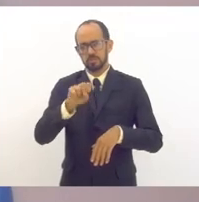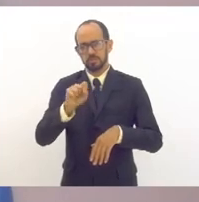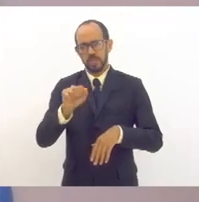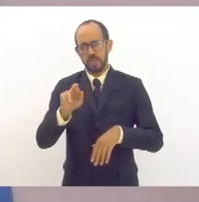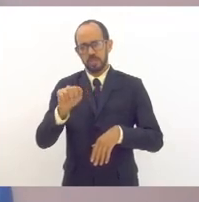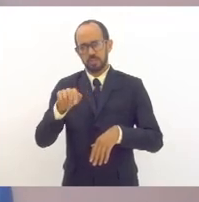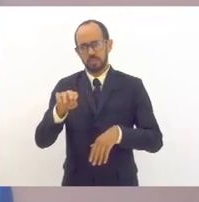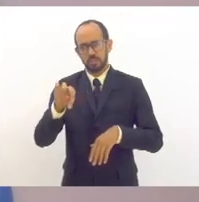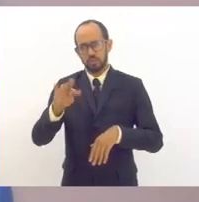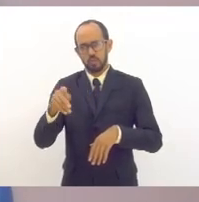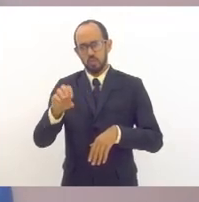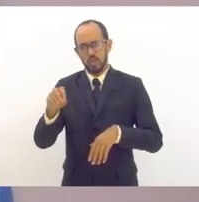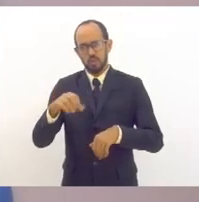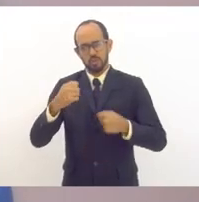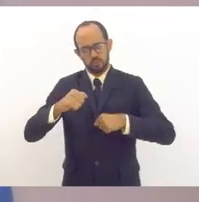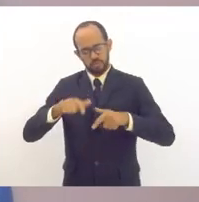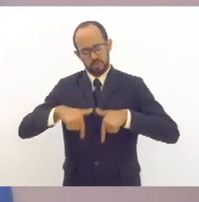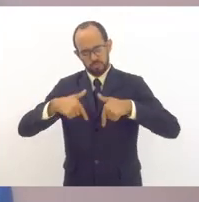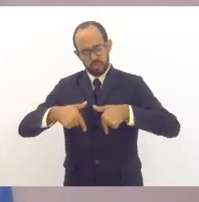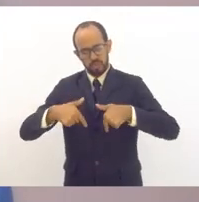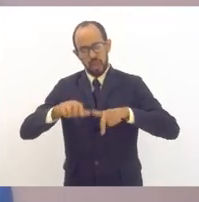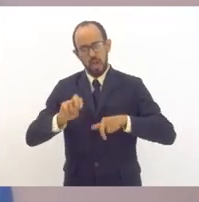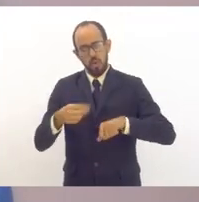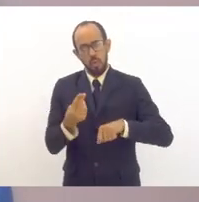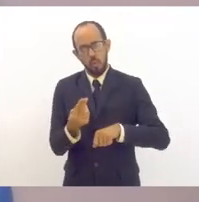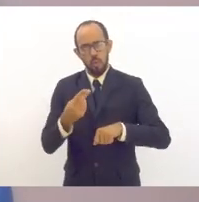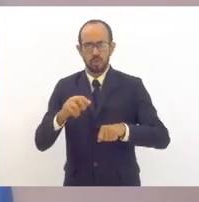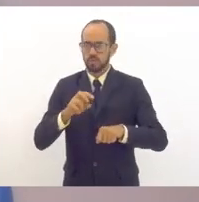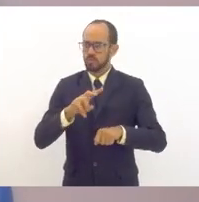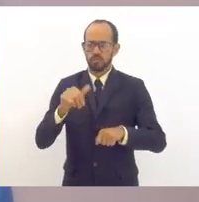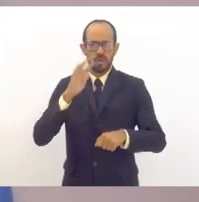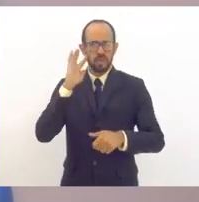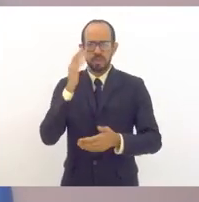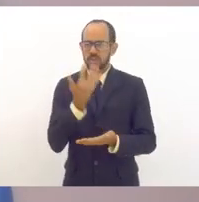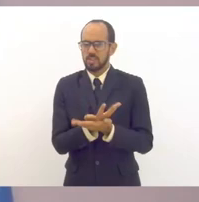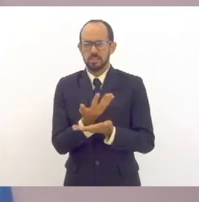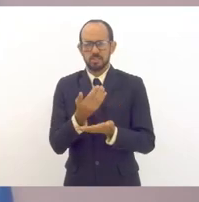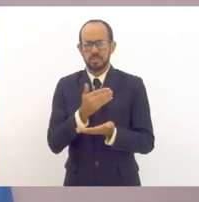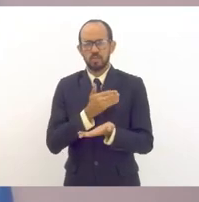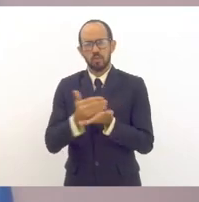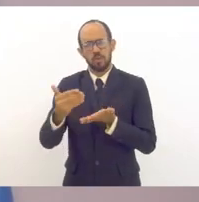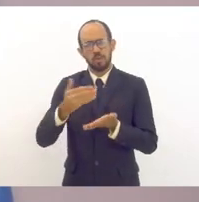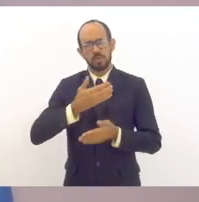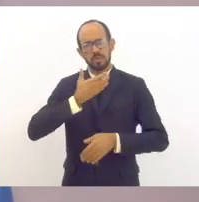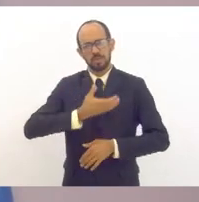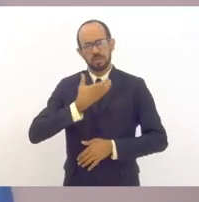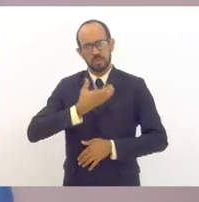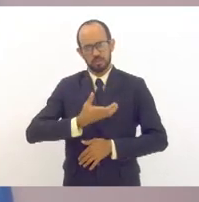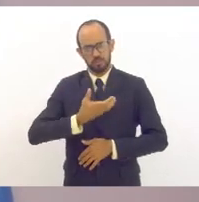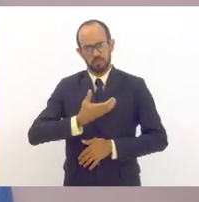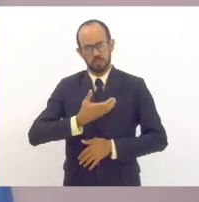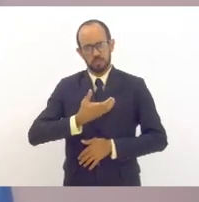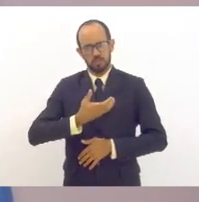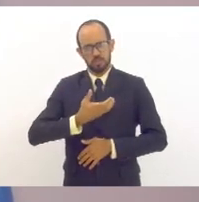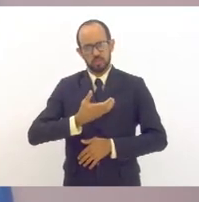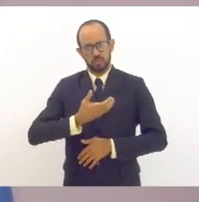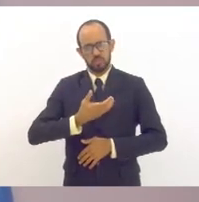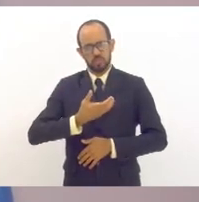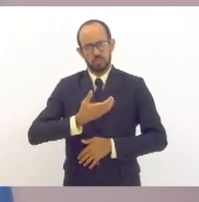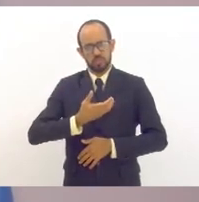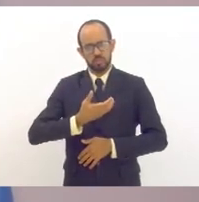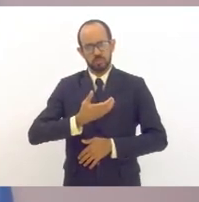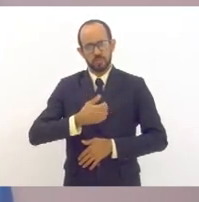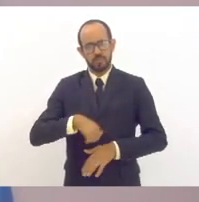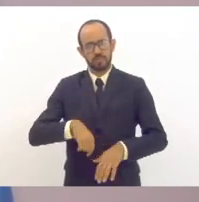enfrentar porque se a gente não fizer isso a gente não vai ter decisão no início de dezembro e mais eu aqui